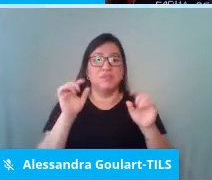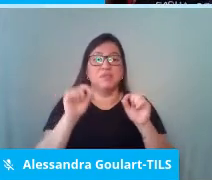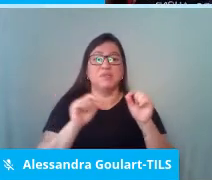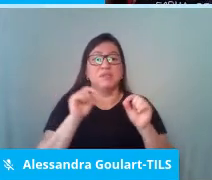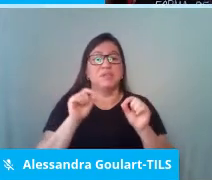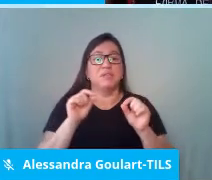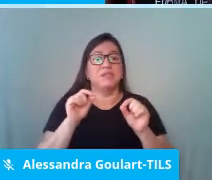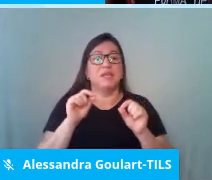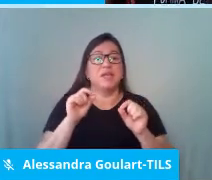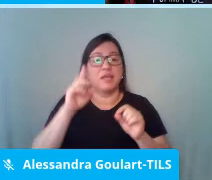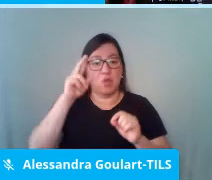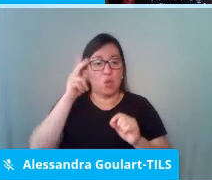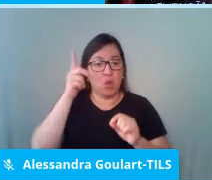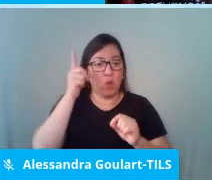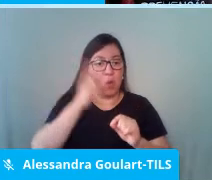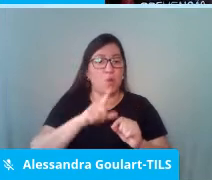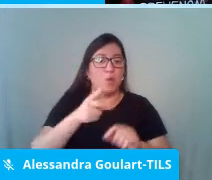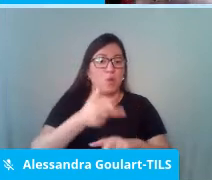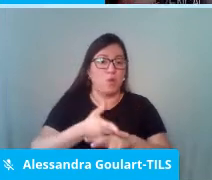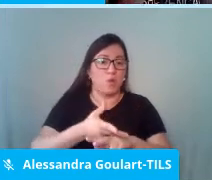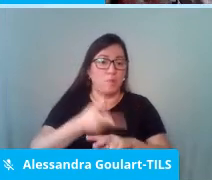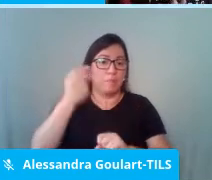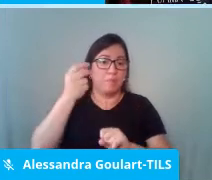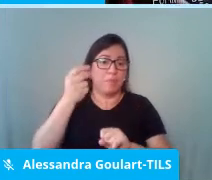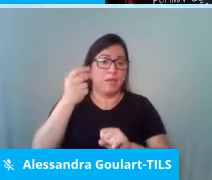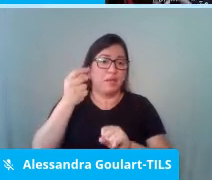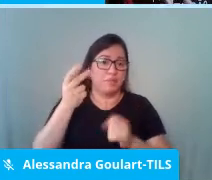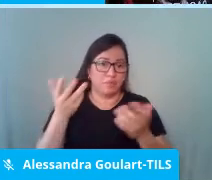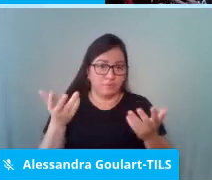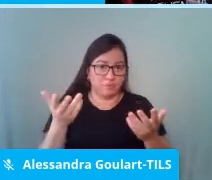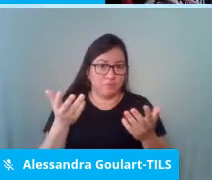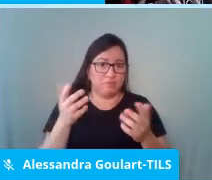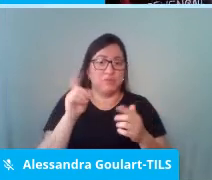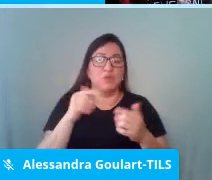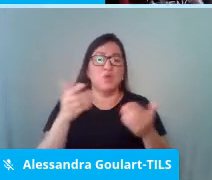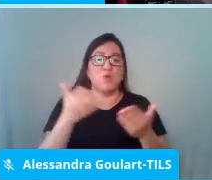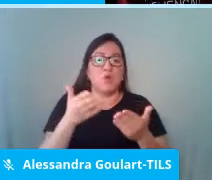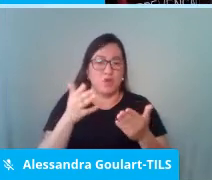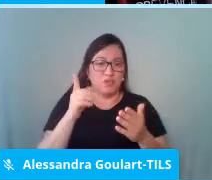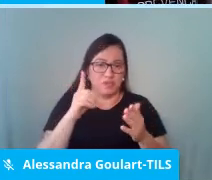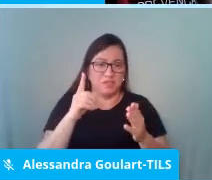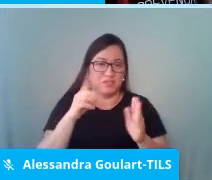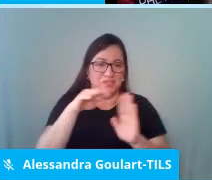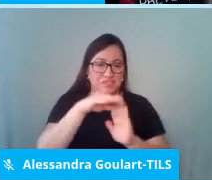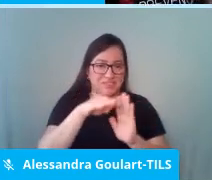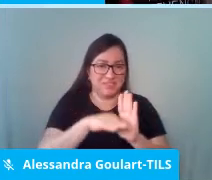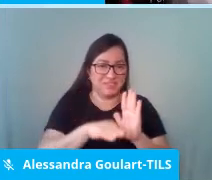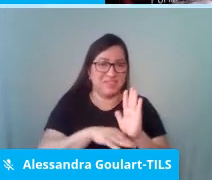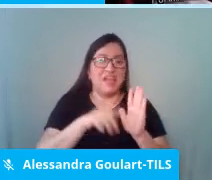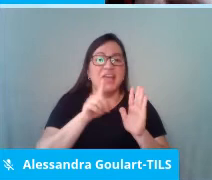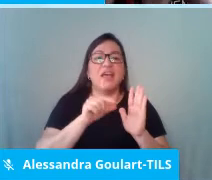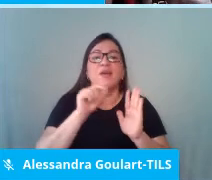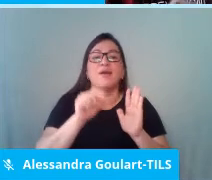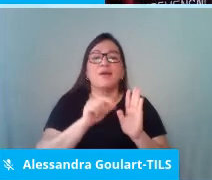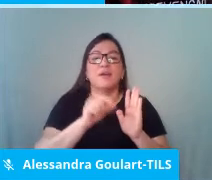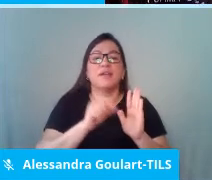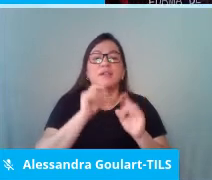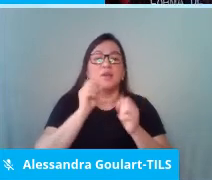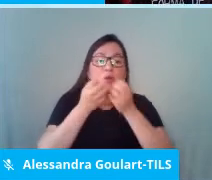Salvador Célia, que esse ano foram relatos de experiência. Os municípios, né, as visitadoras e agentes